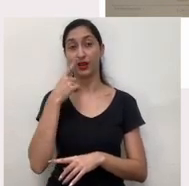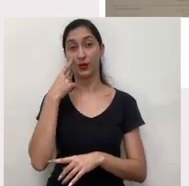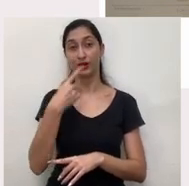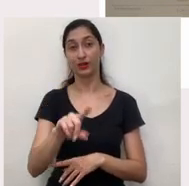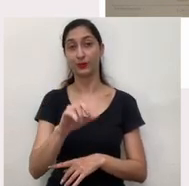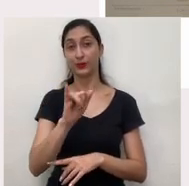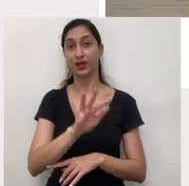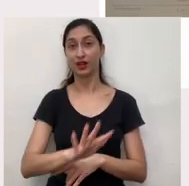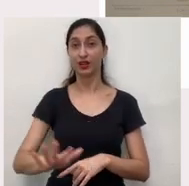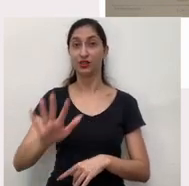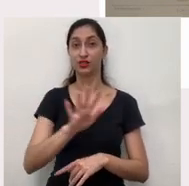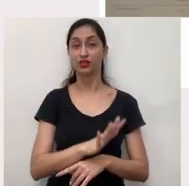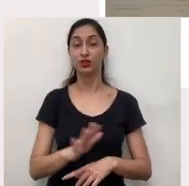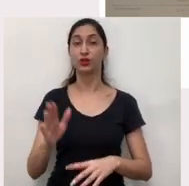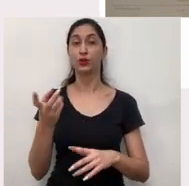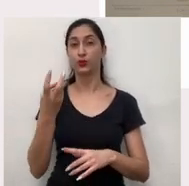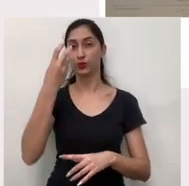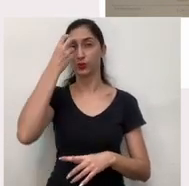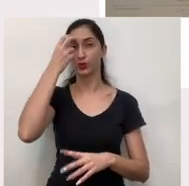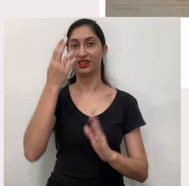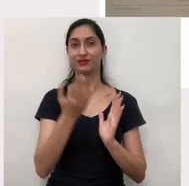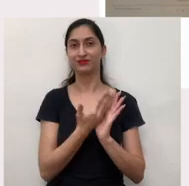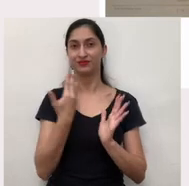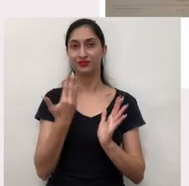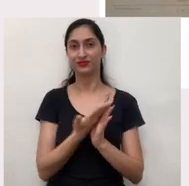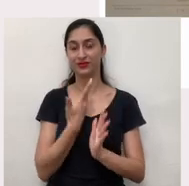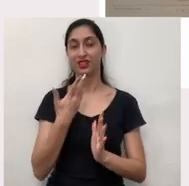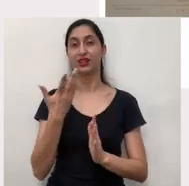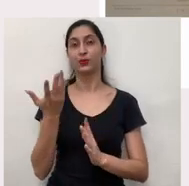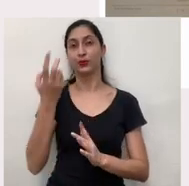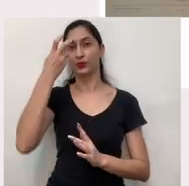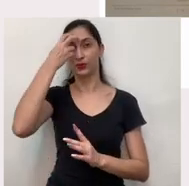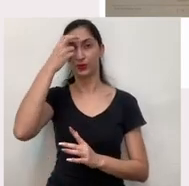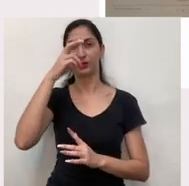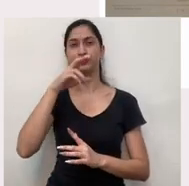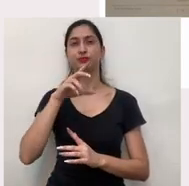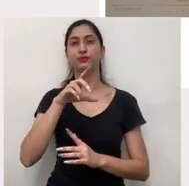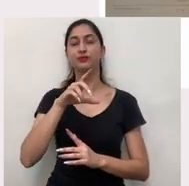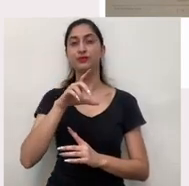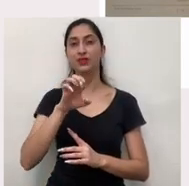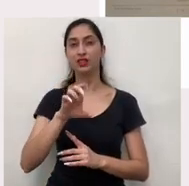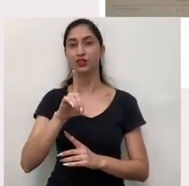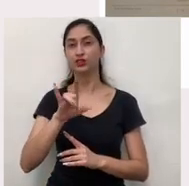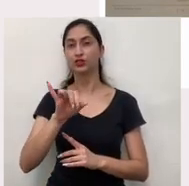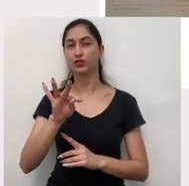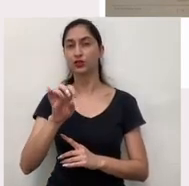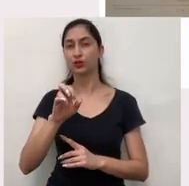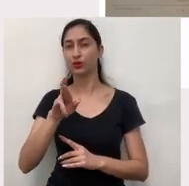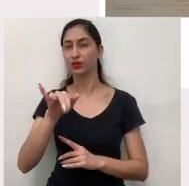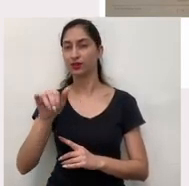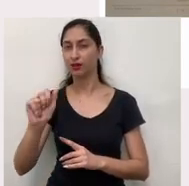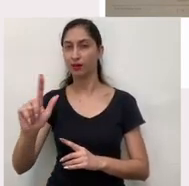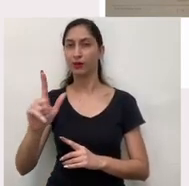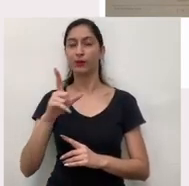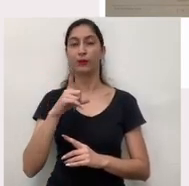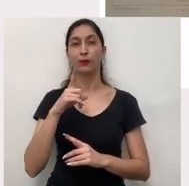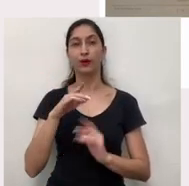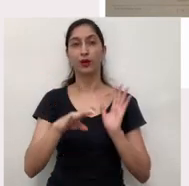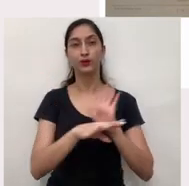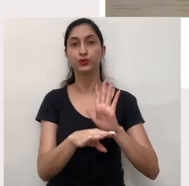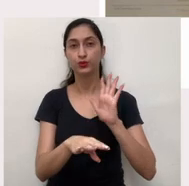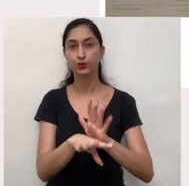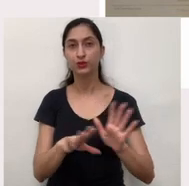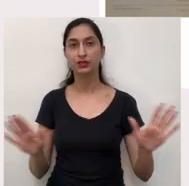que vêm de uma cultura livresca, de uma cultura editorial, de páginas, de lâminas, de pranchas, né,